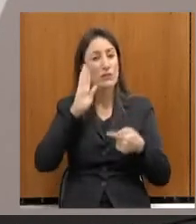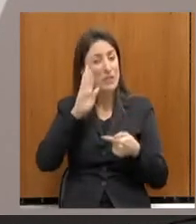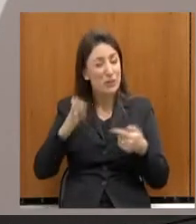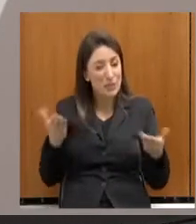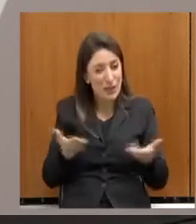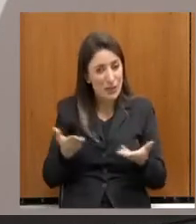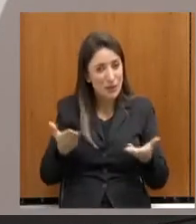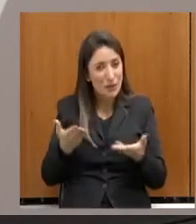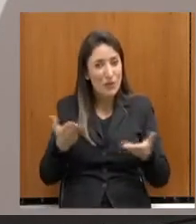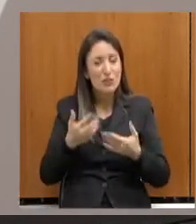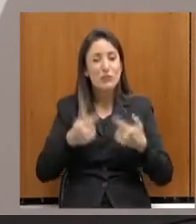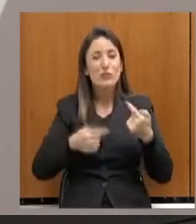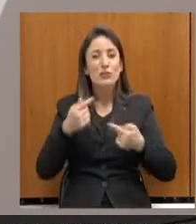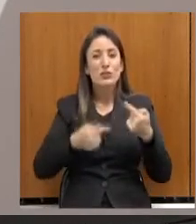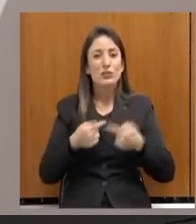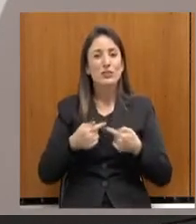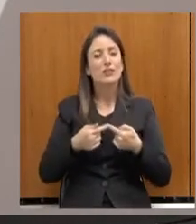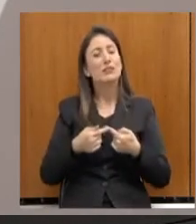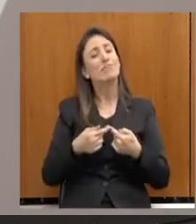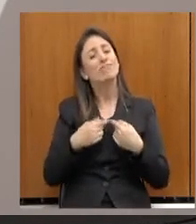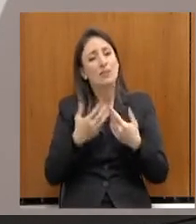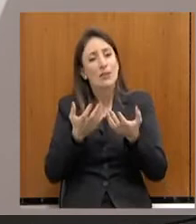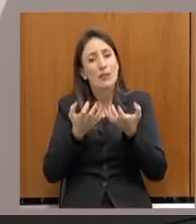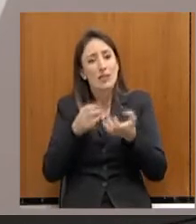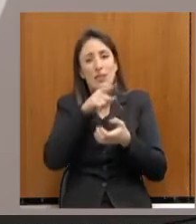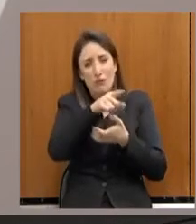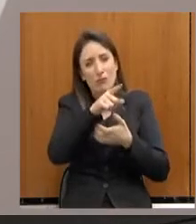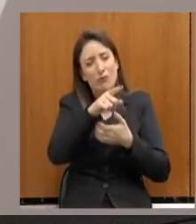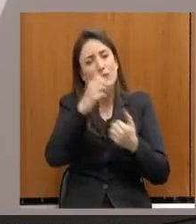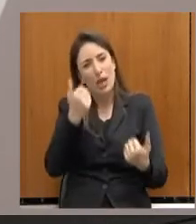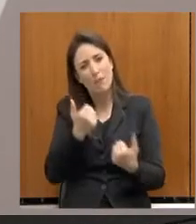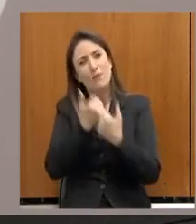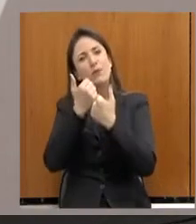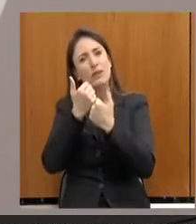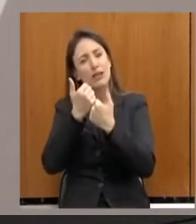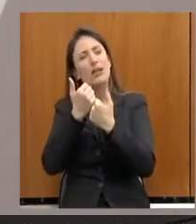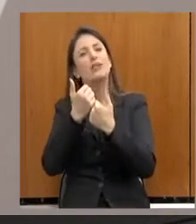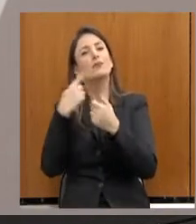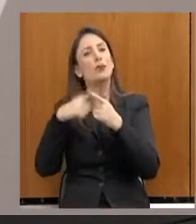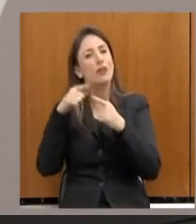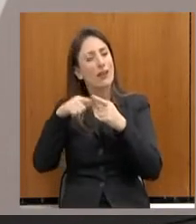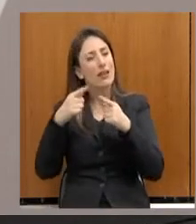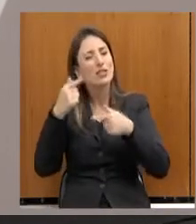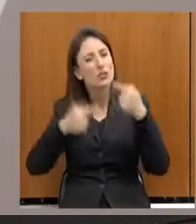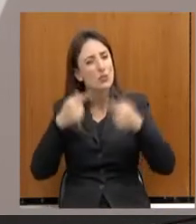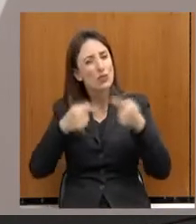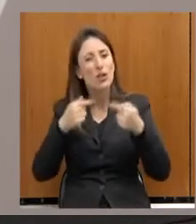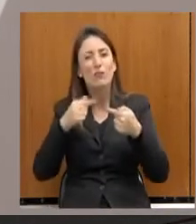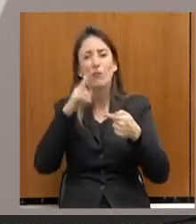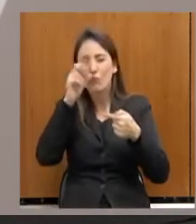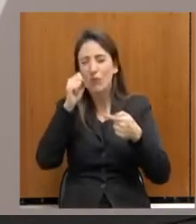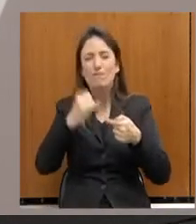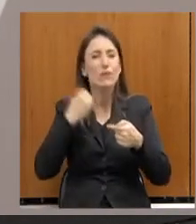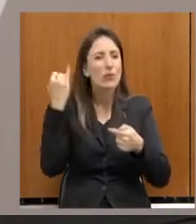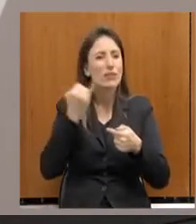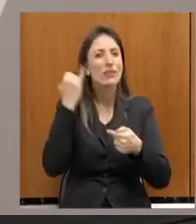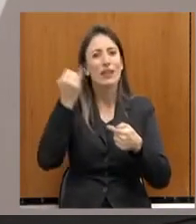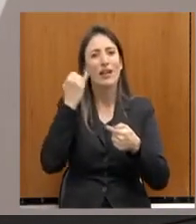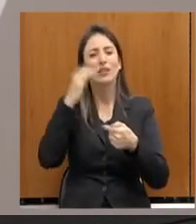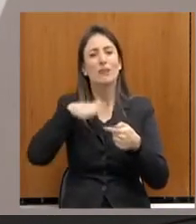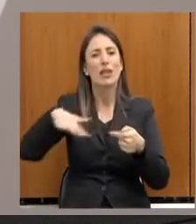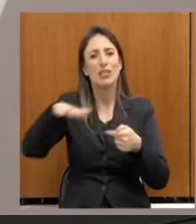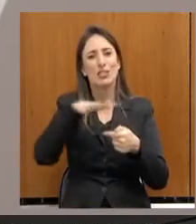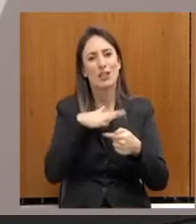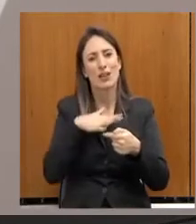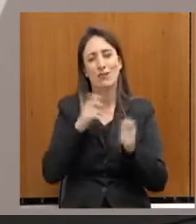e Gostaríamos muito de poder contar com vossa excelência' nesta discussão tão forte tão importante para nossa região como o tempo é curto e não dá